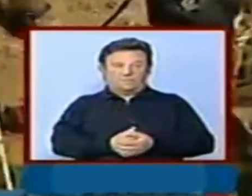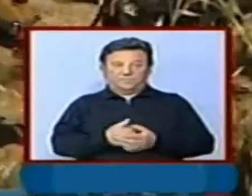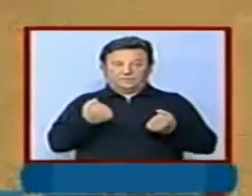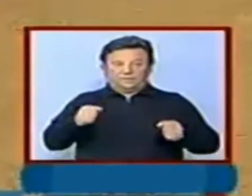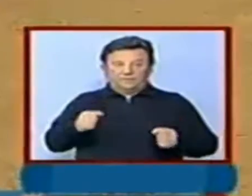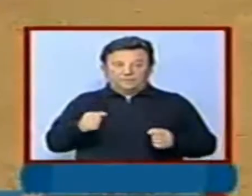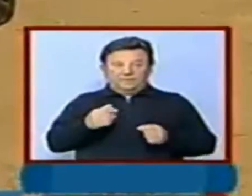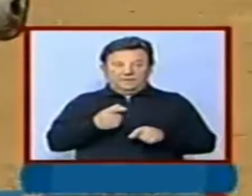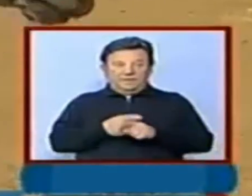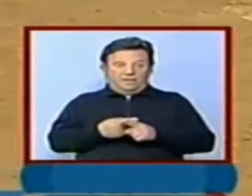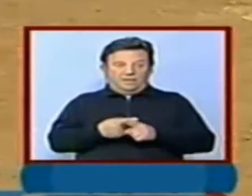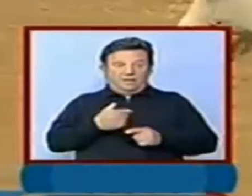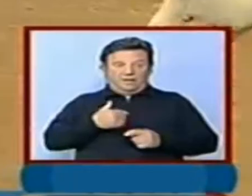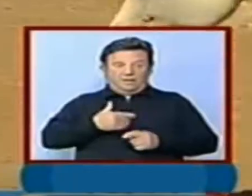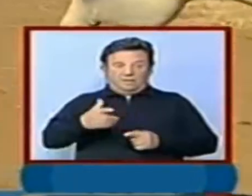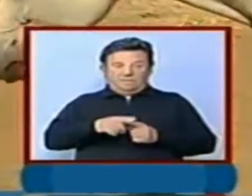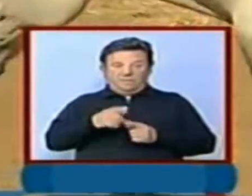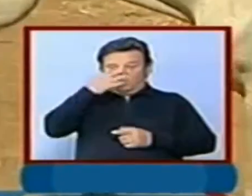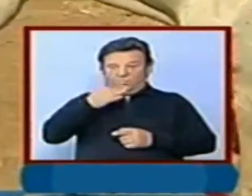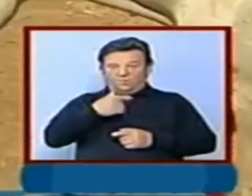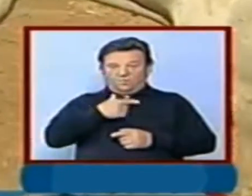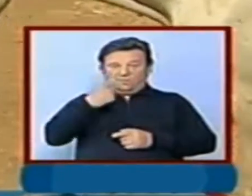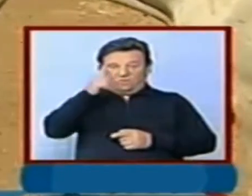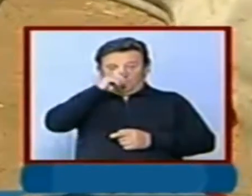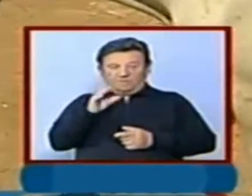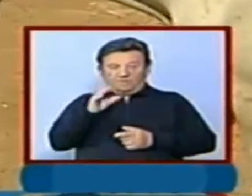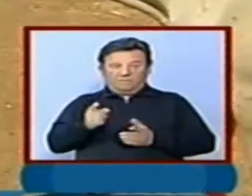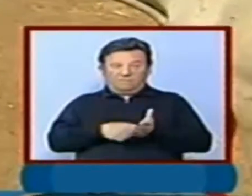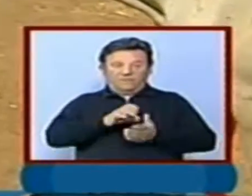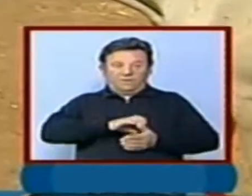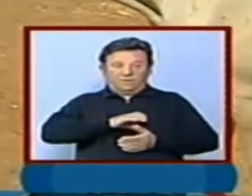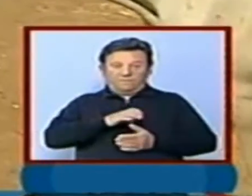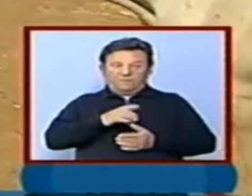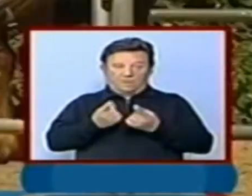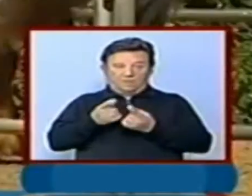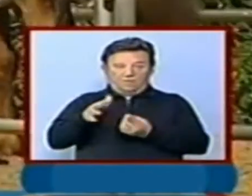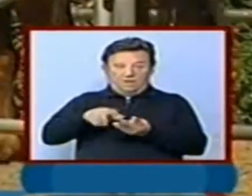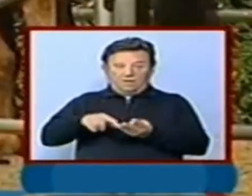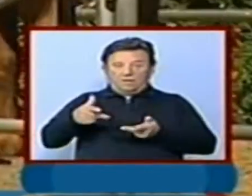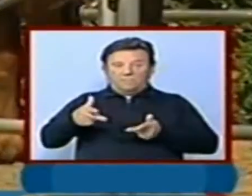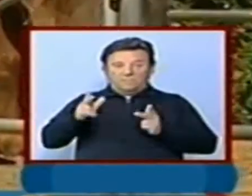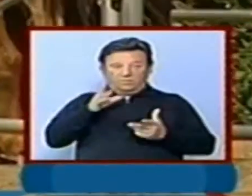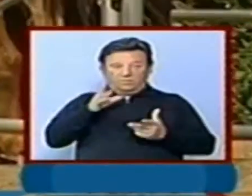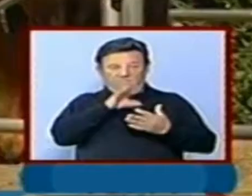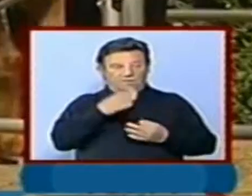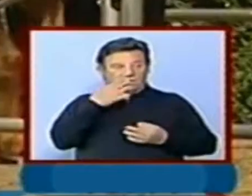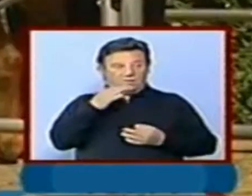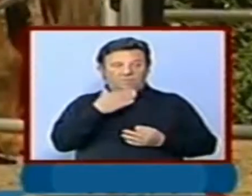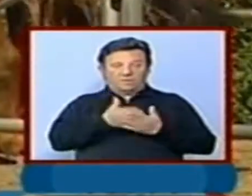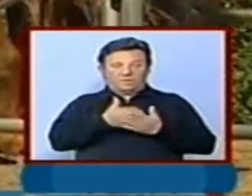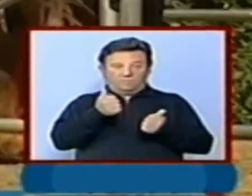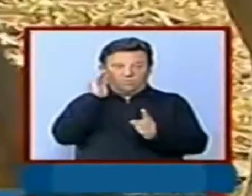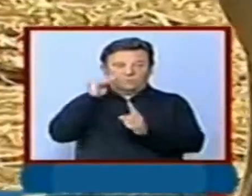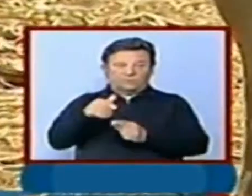Stress, hiperatividade, comportamentos aditivos, falta de confiança são algumas das áreas em que este método, em comunhão com a natureza, tem dado